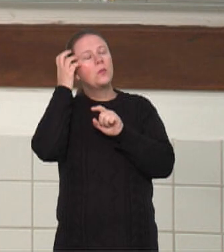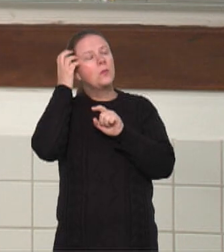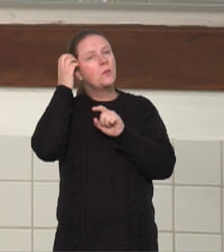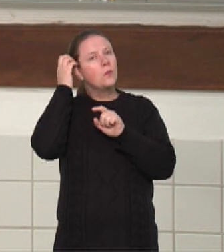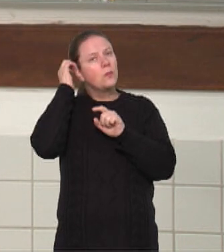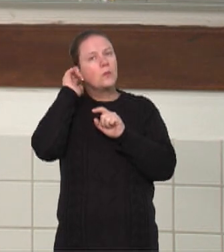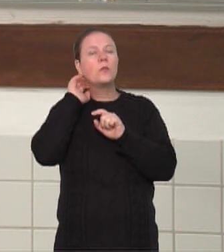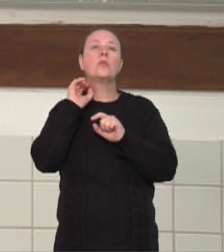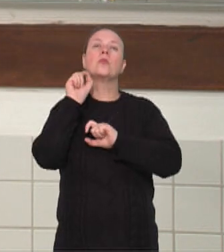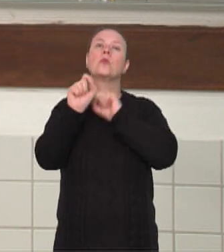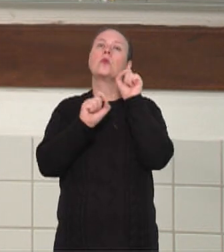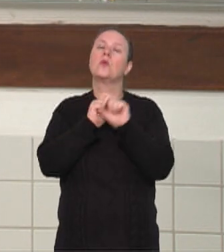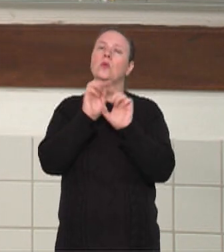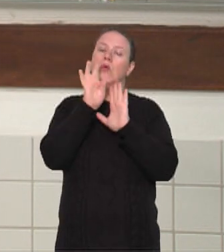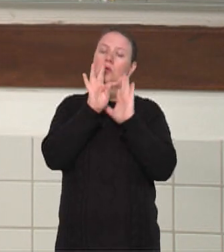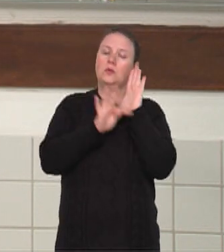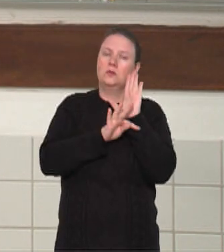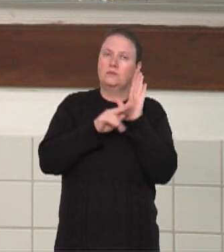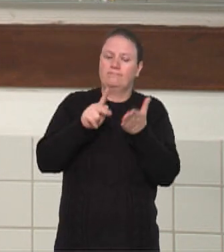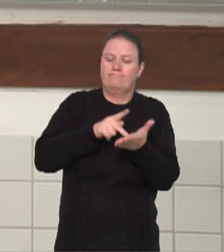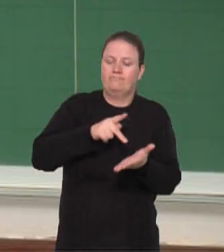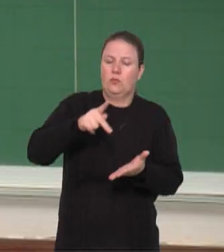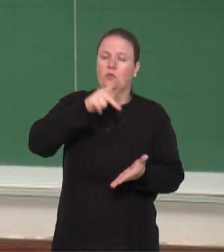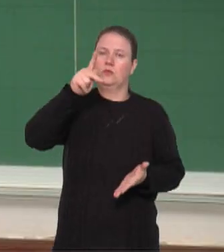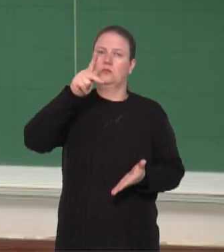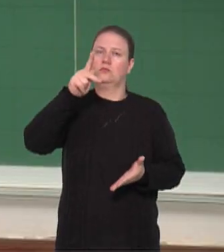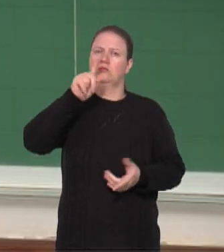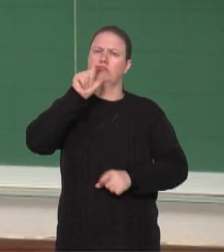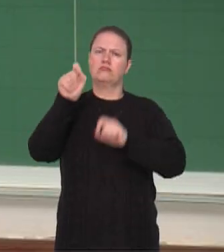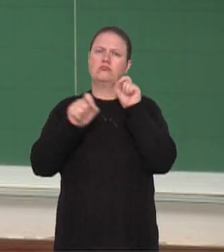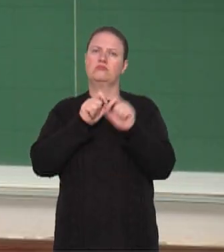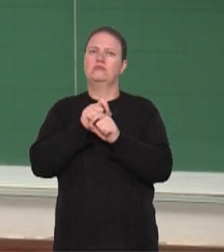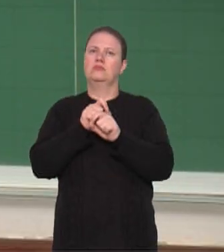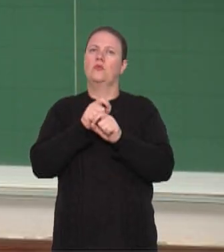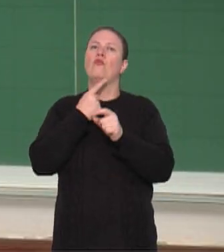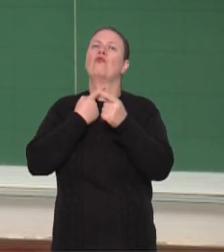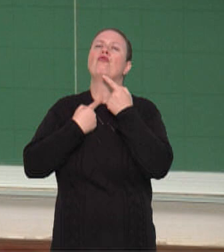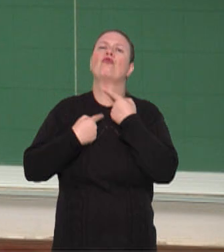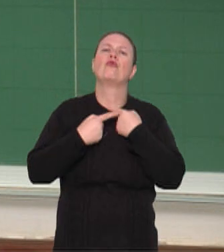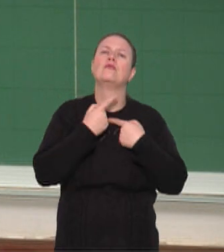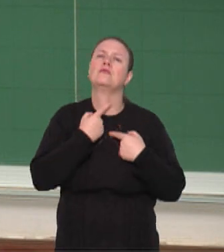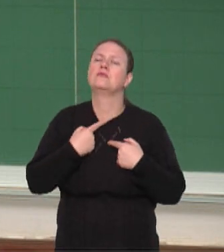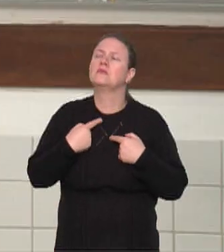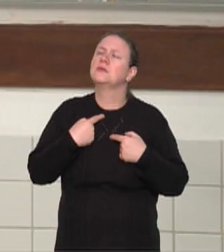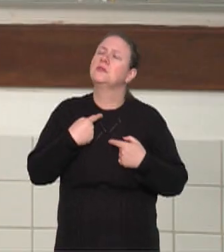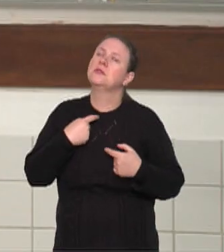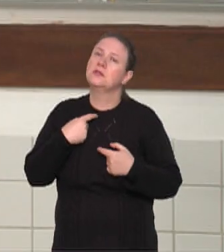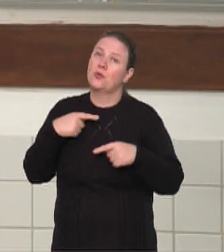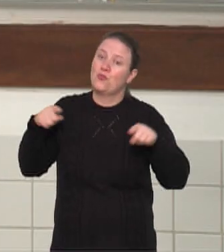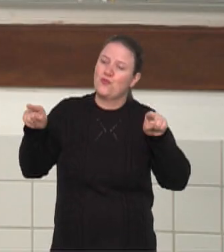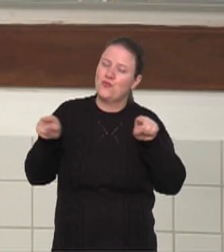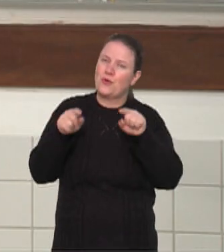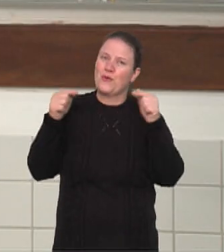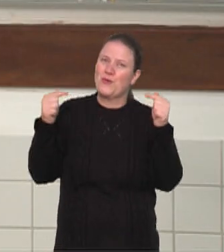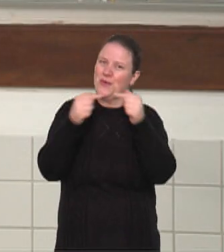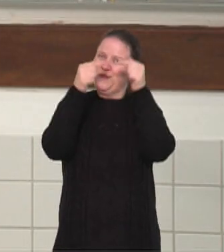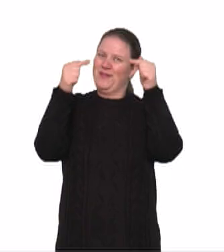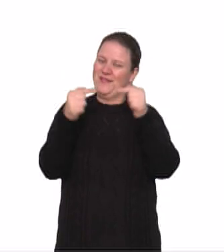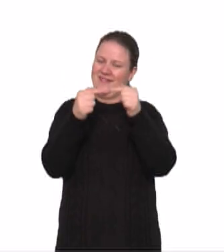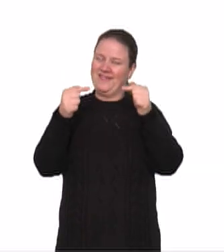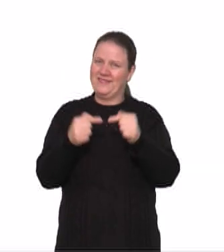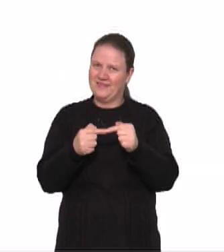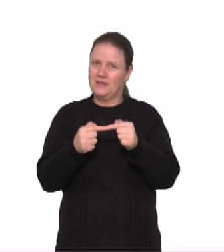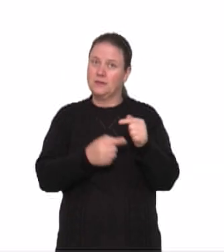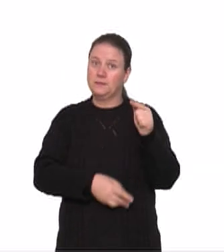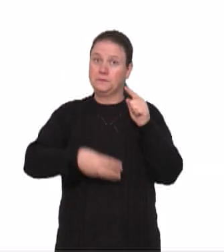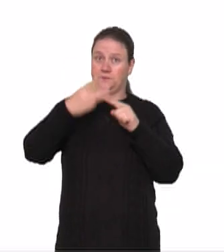análise de texto poético, de rimas paralelas. Né? Então, seio e anseio, ele fez ali uma rima paralela. E no terceiro